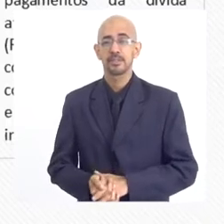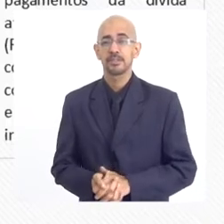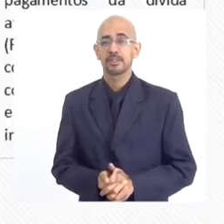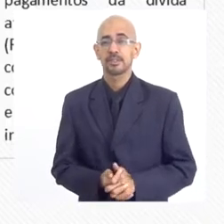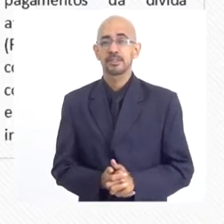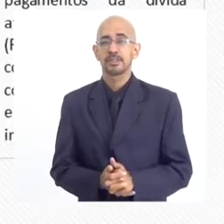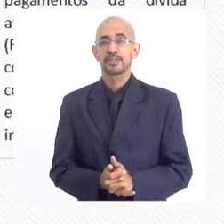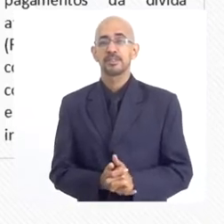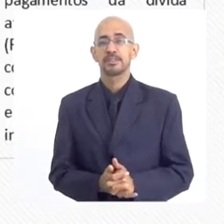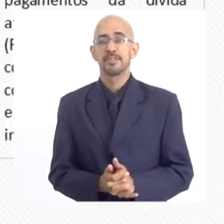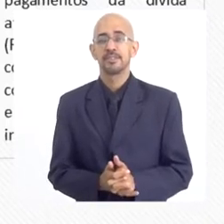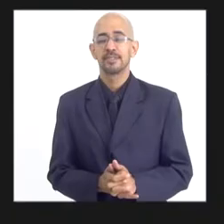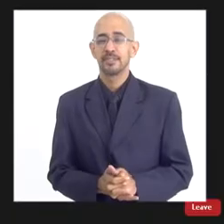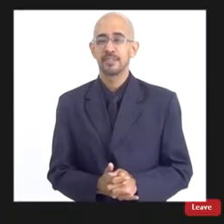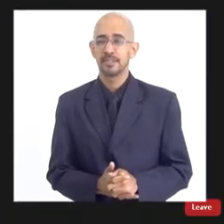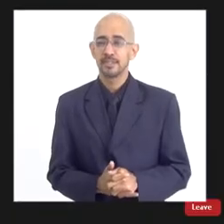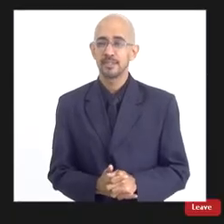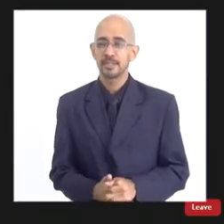Aproveitar o intervalo.